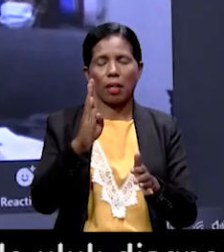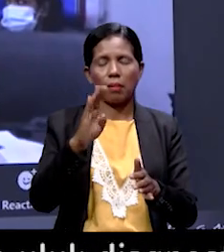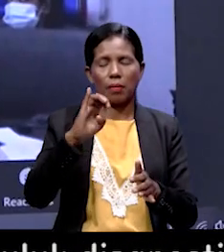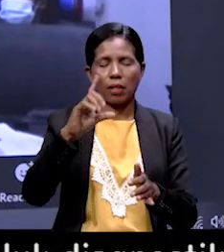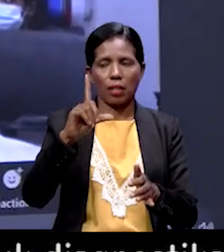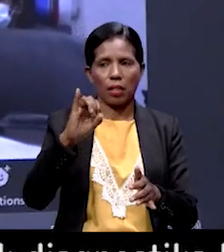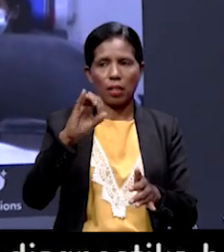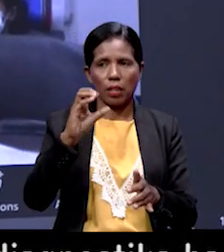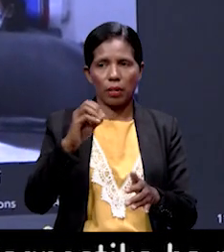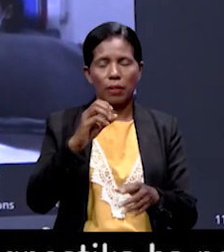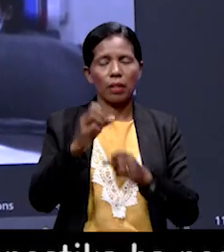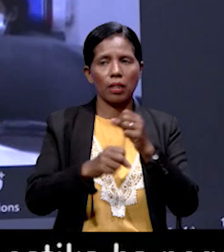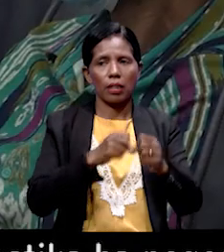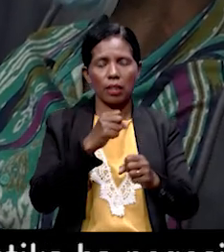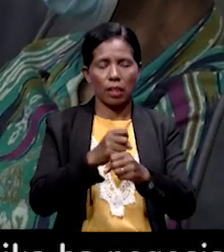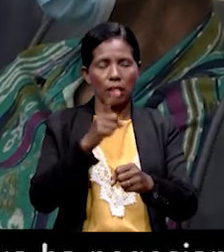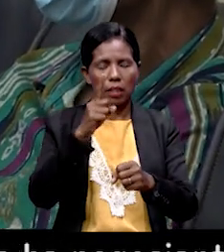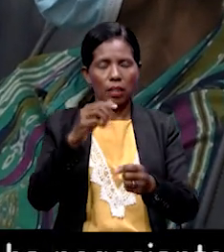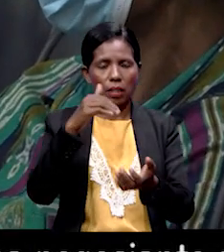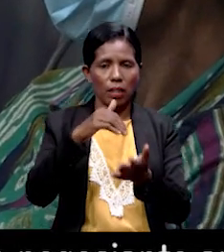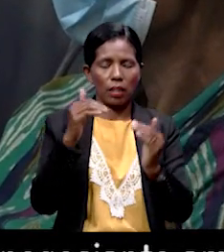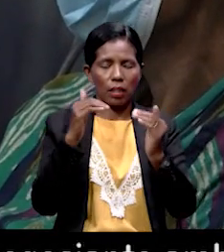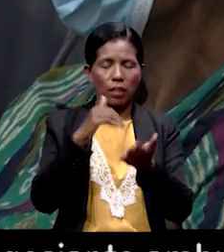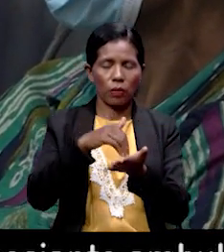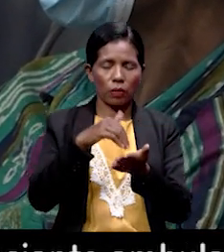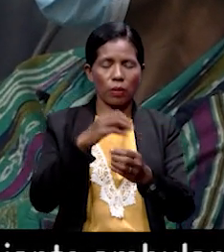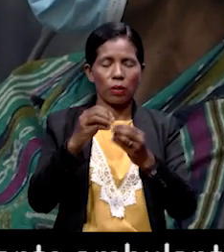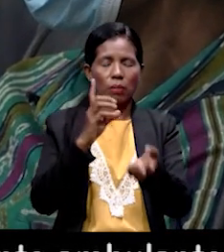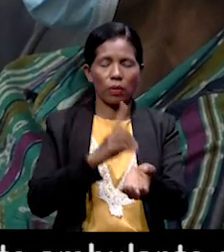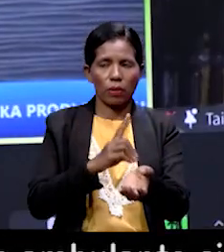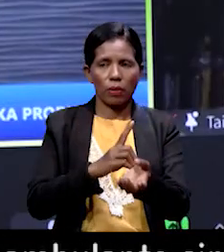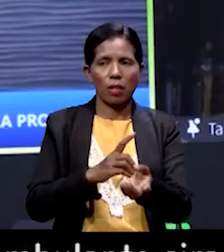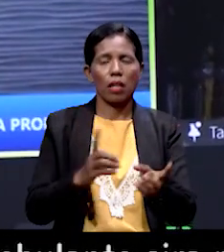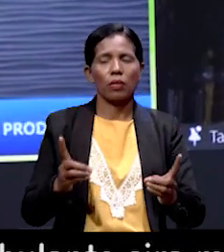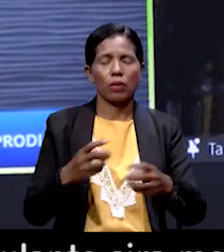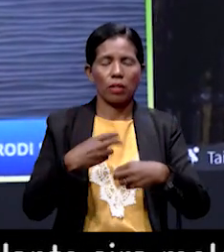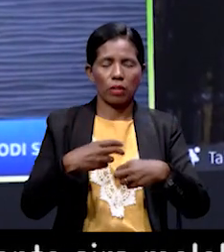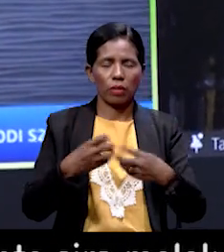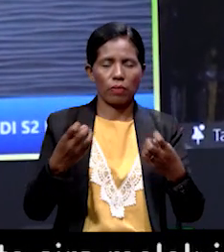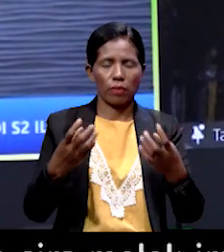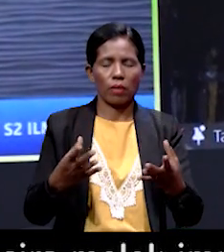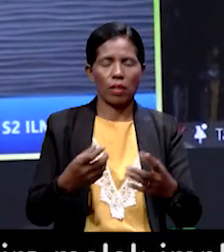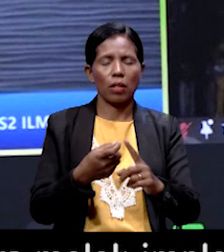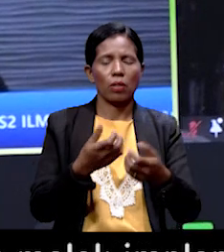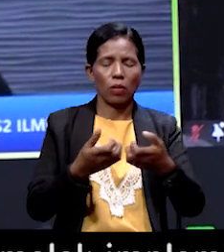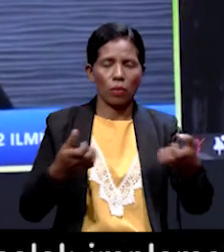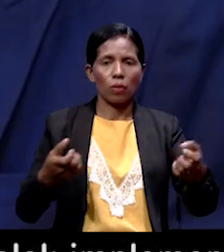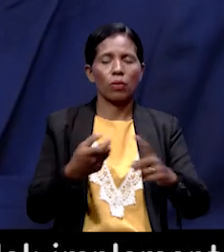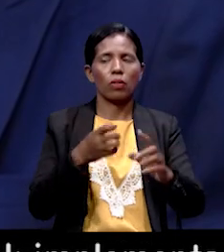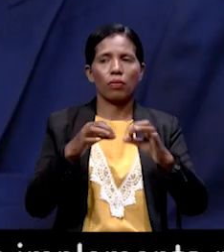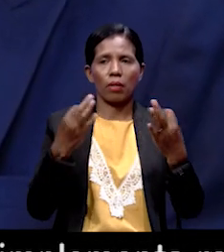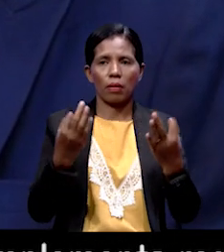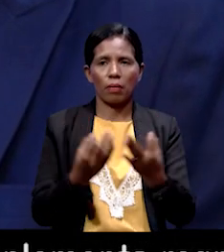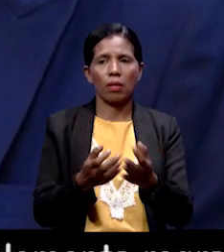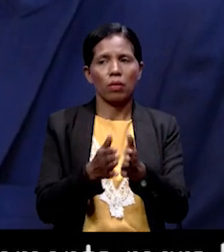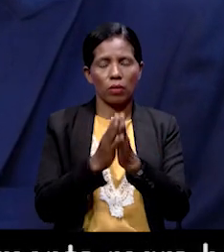tinanida estuda kona ba doutoramento hasoru desafio barak hanesan financeiro no viagem do kusi familia. Mas ke nune ne husu